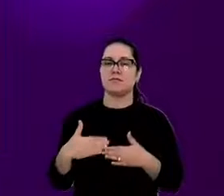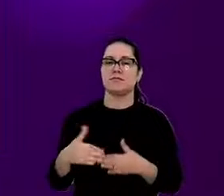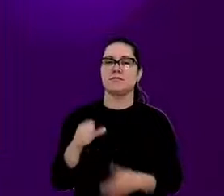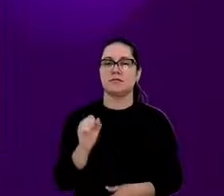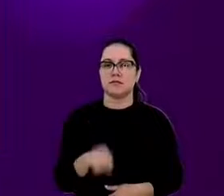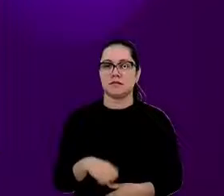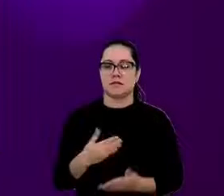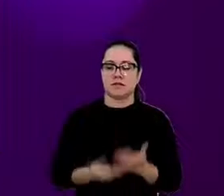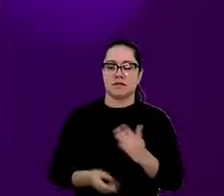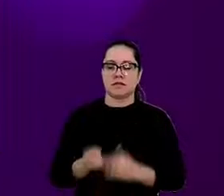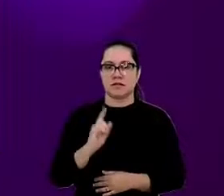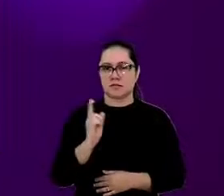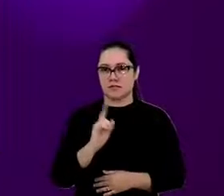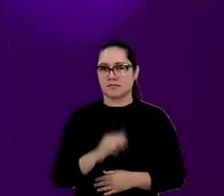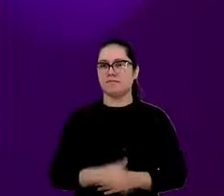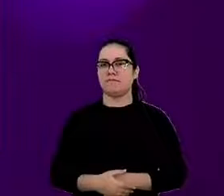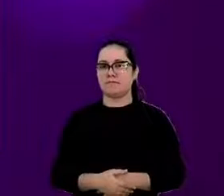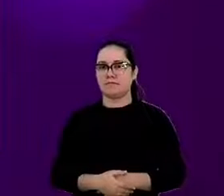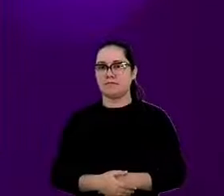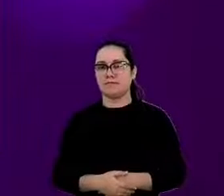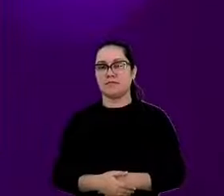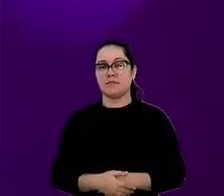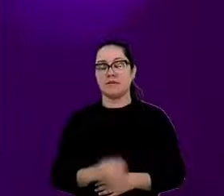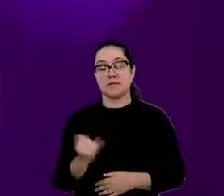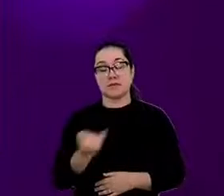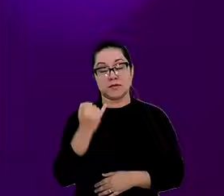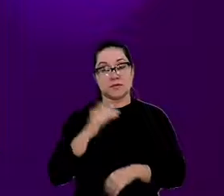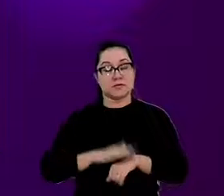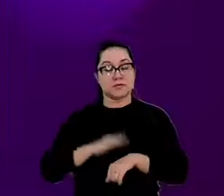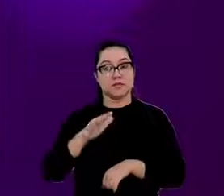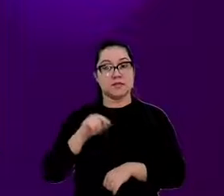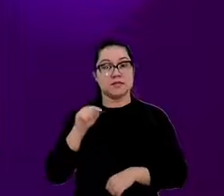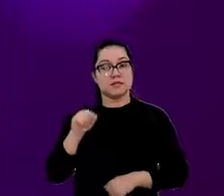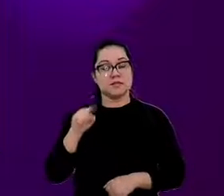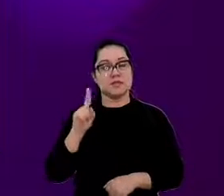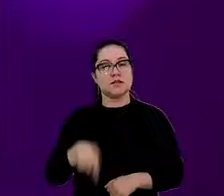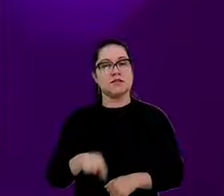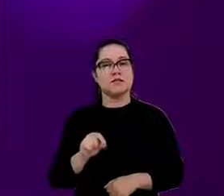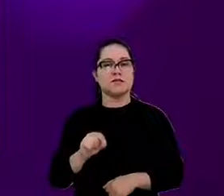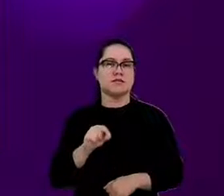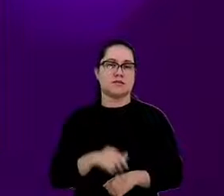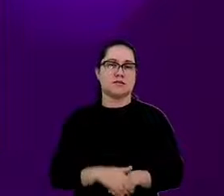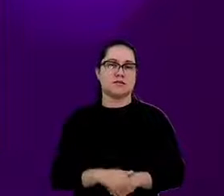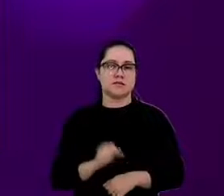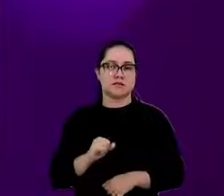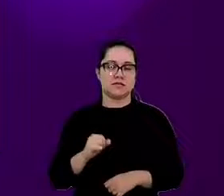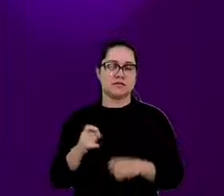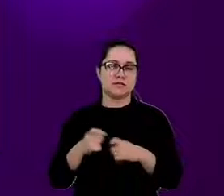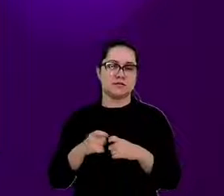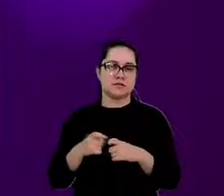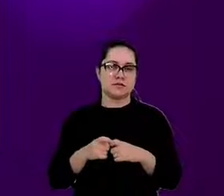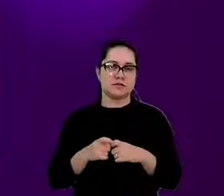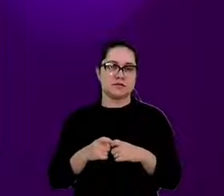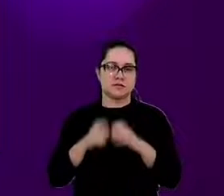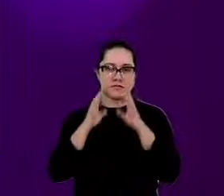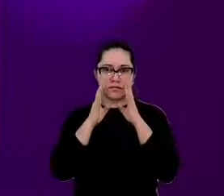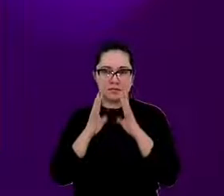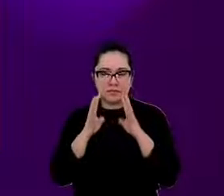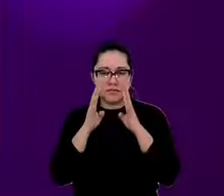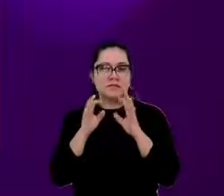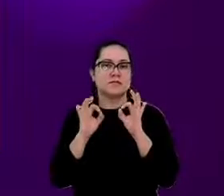nossa essência, e que aquilo que de fato importa para o paciente, no fim de tudo, é se o médico de fato ouviu, deu atenção e cuidou